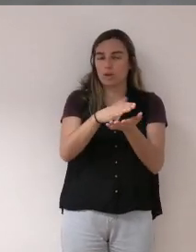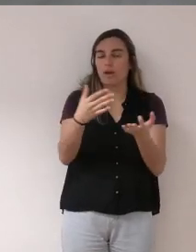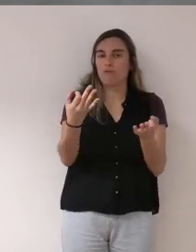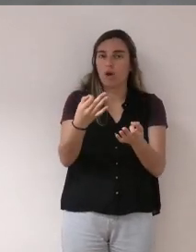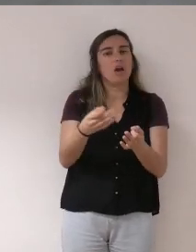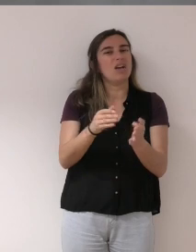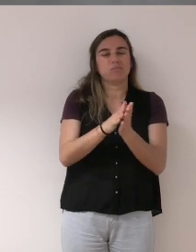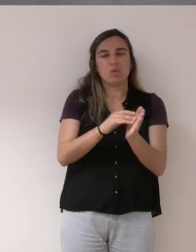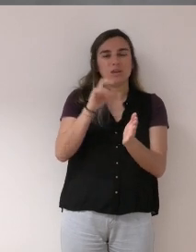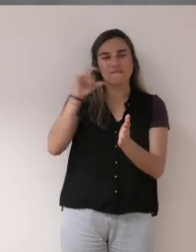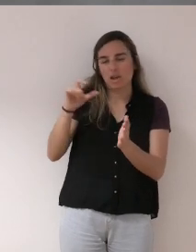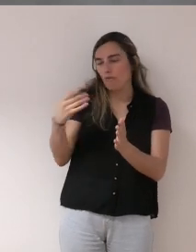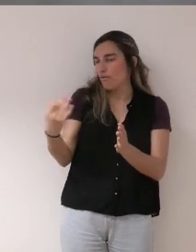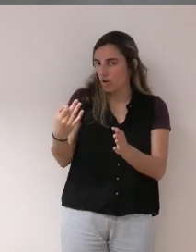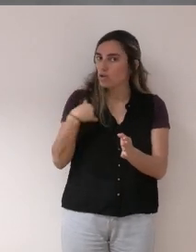usar maiúsculas